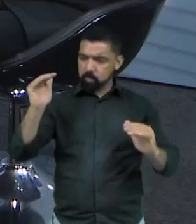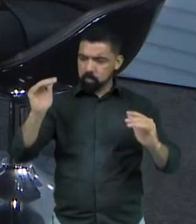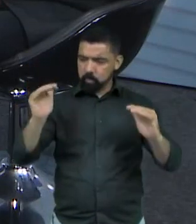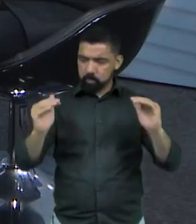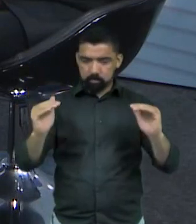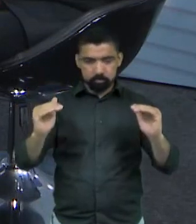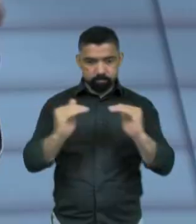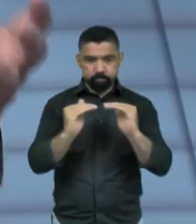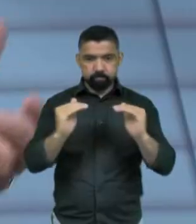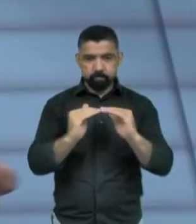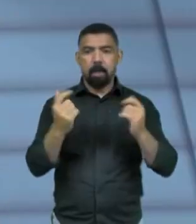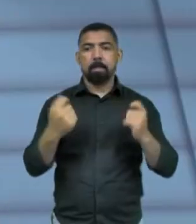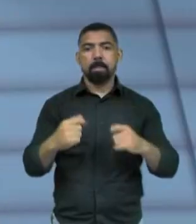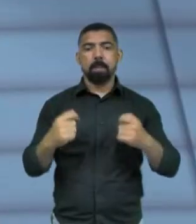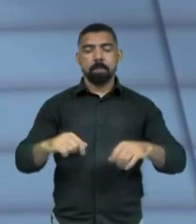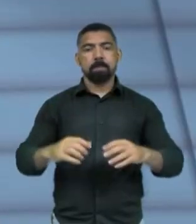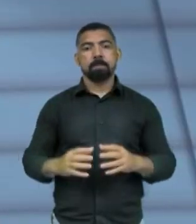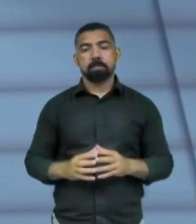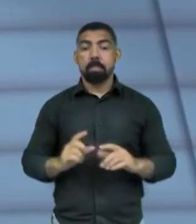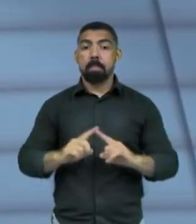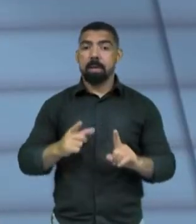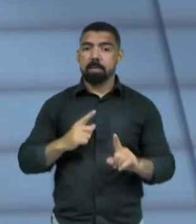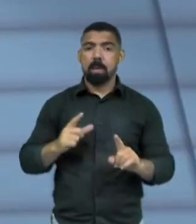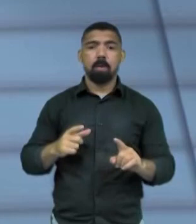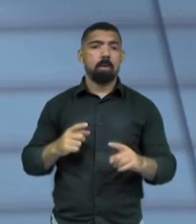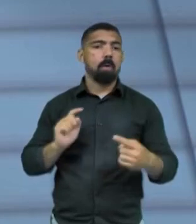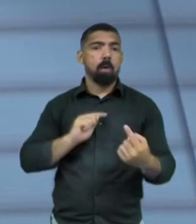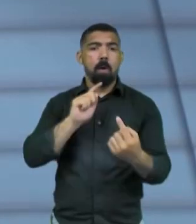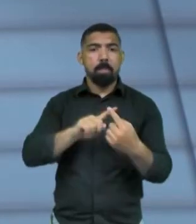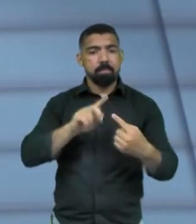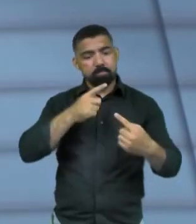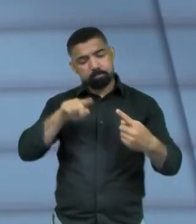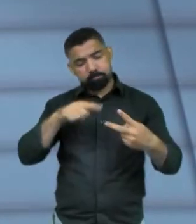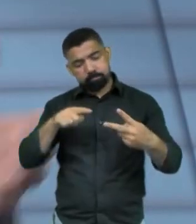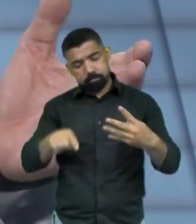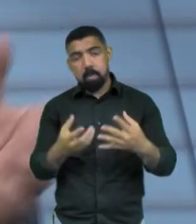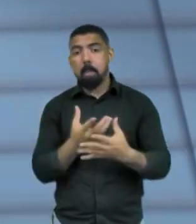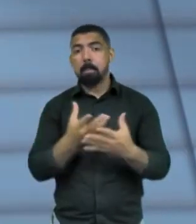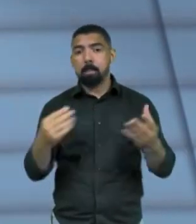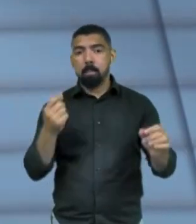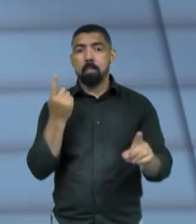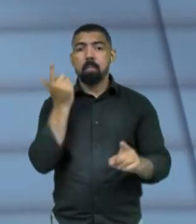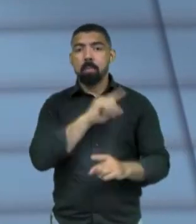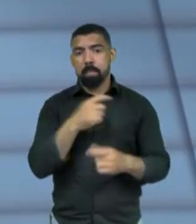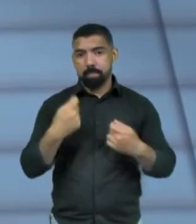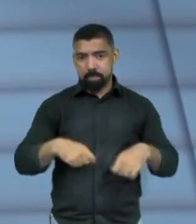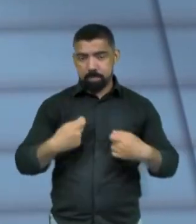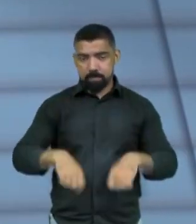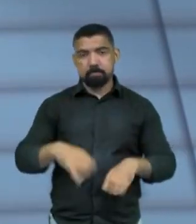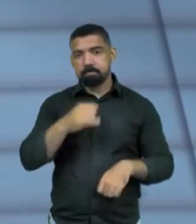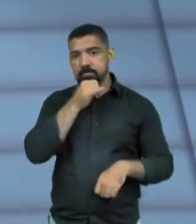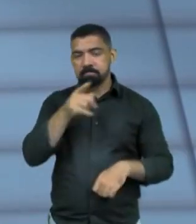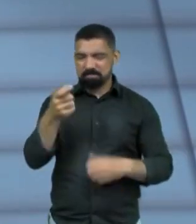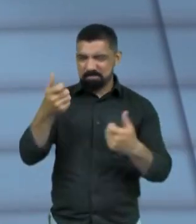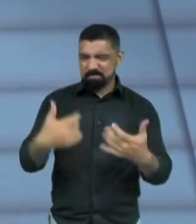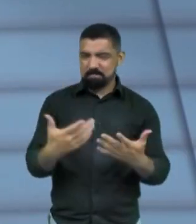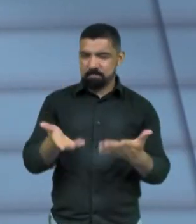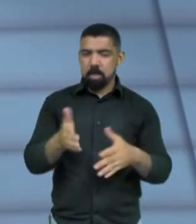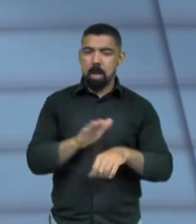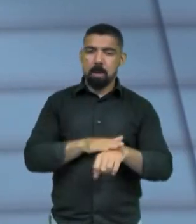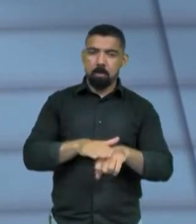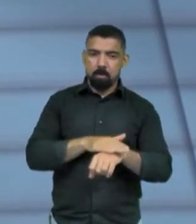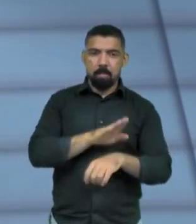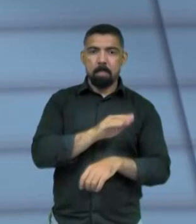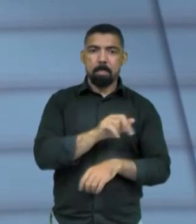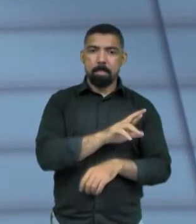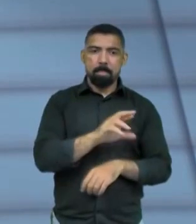várias ações e objetivos abaixo. A construção do 2050, né, como você já conversou aqui com o Barros